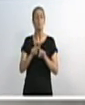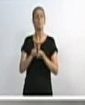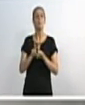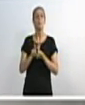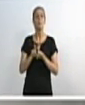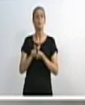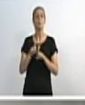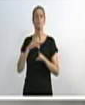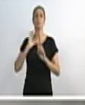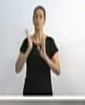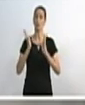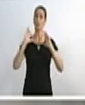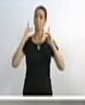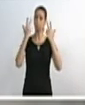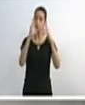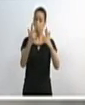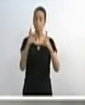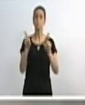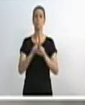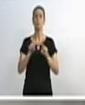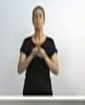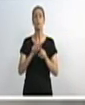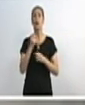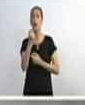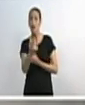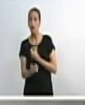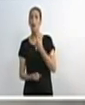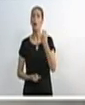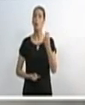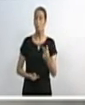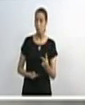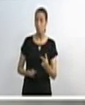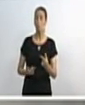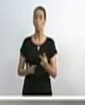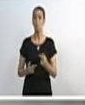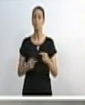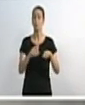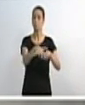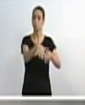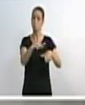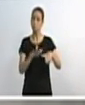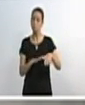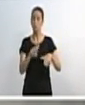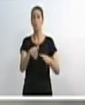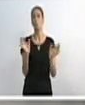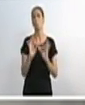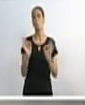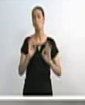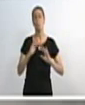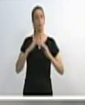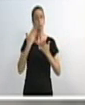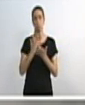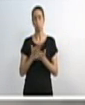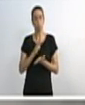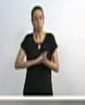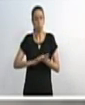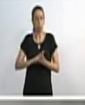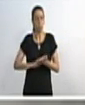Na Alameda foi implantada também algumas faixas elevadas na Alameda. Ali não tem colégio, não tem